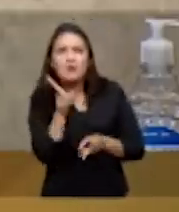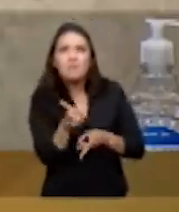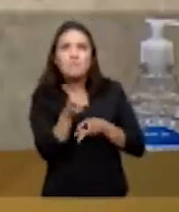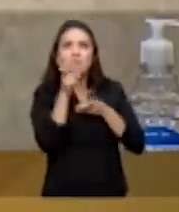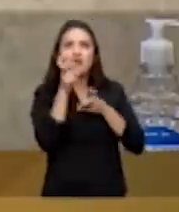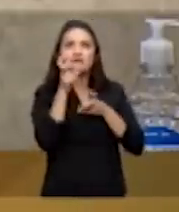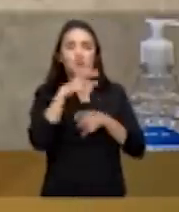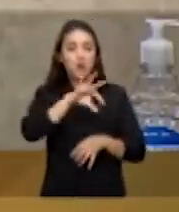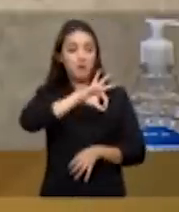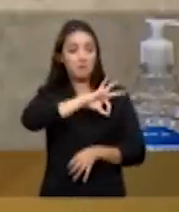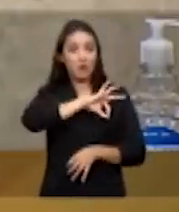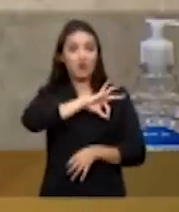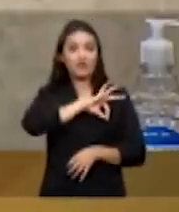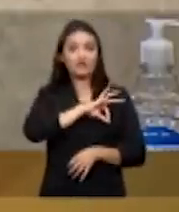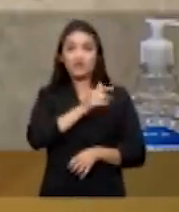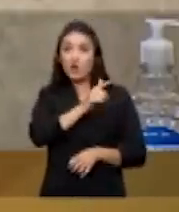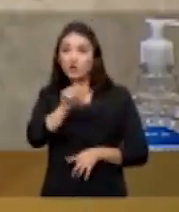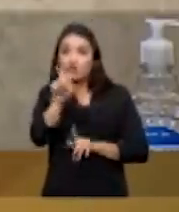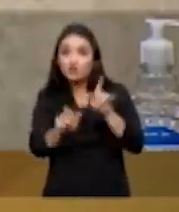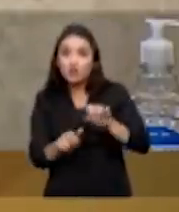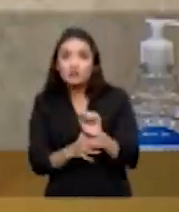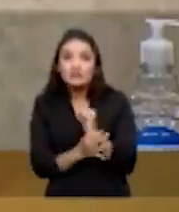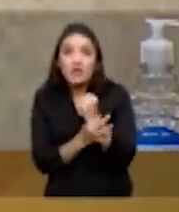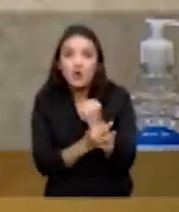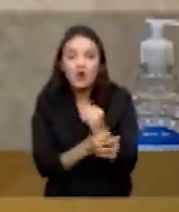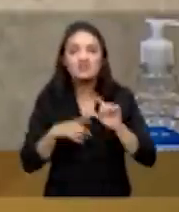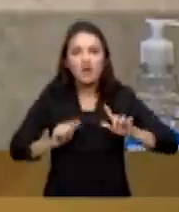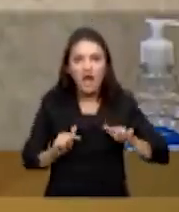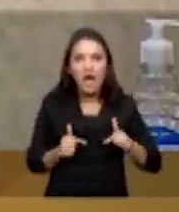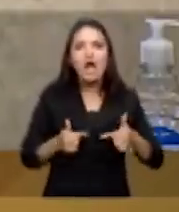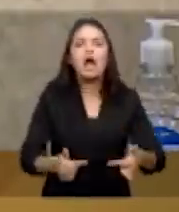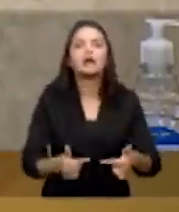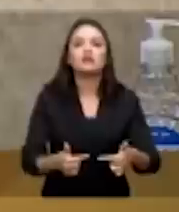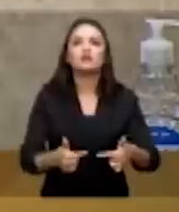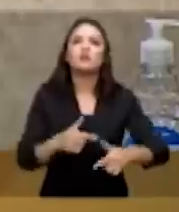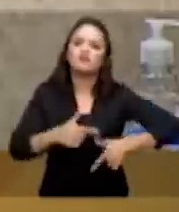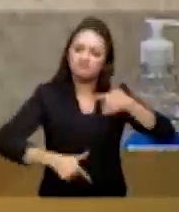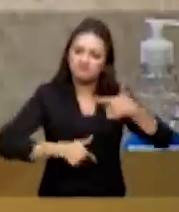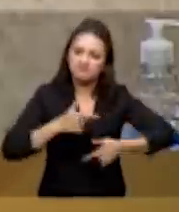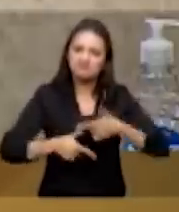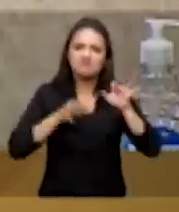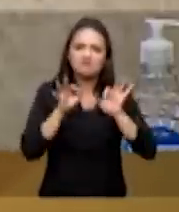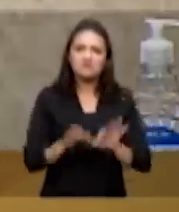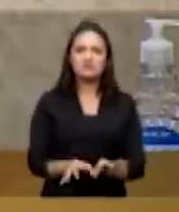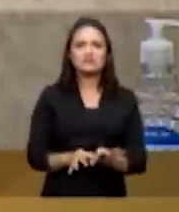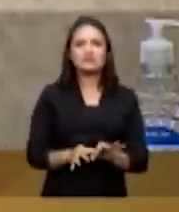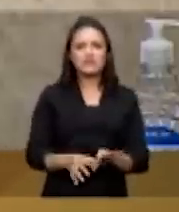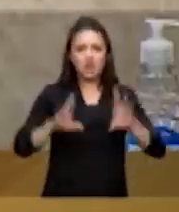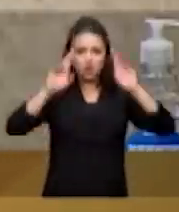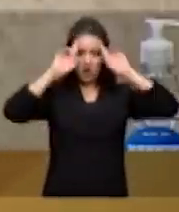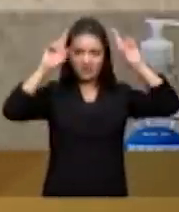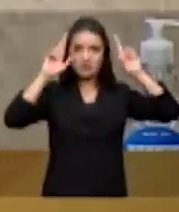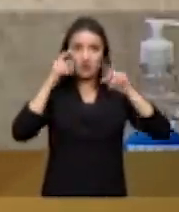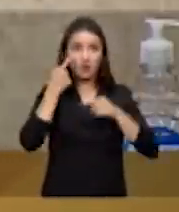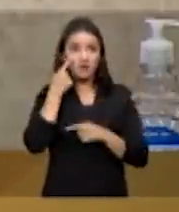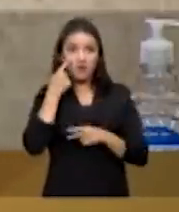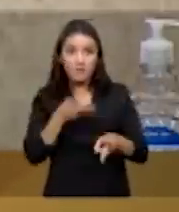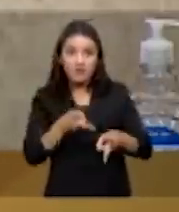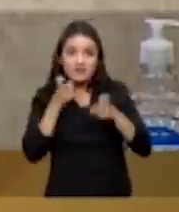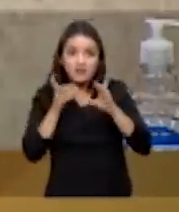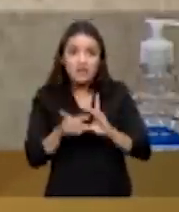agentes atuaram conscientes de que a democracia é importante não apenas para